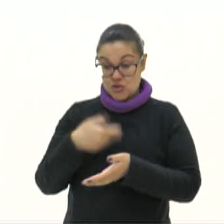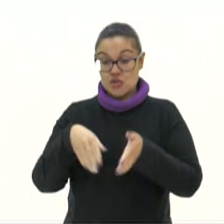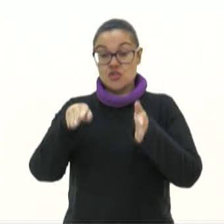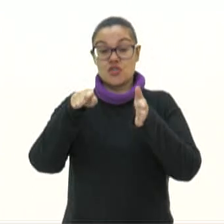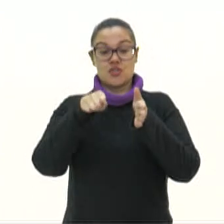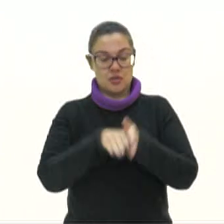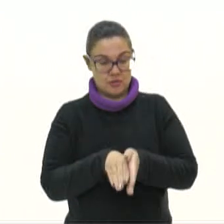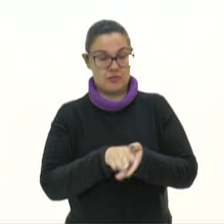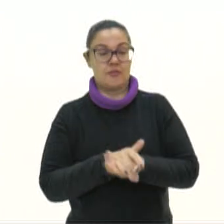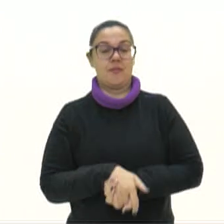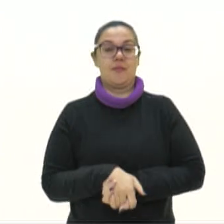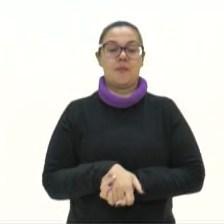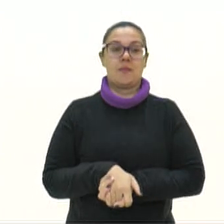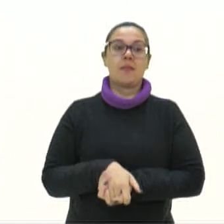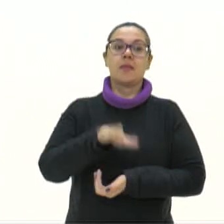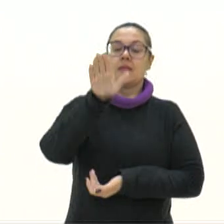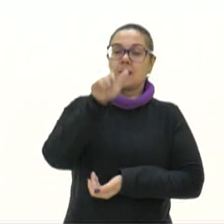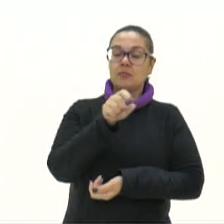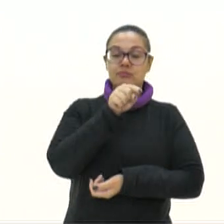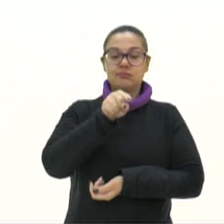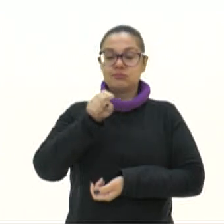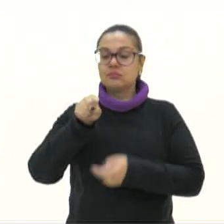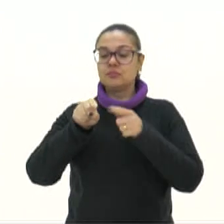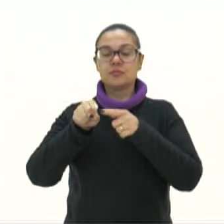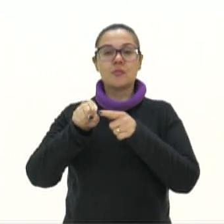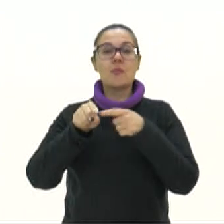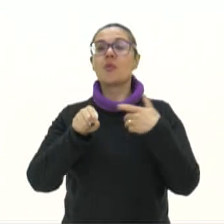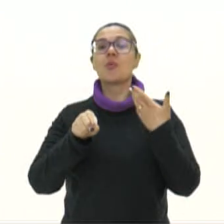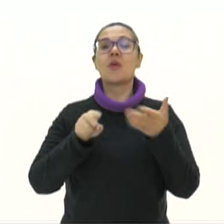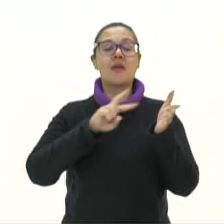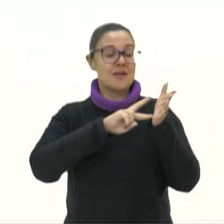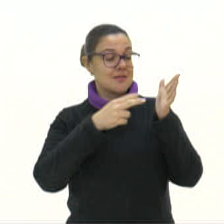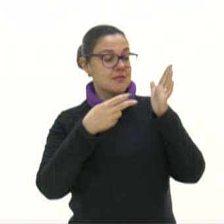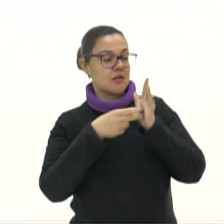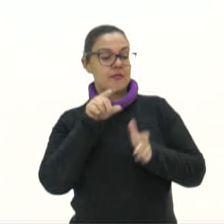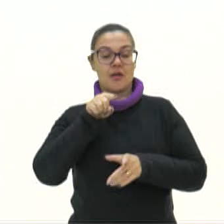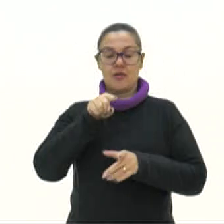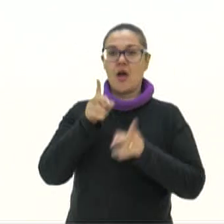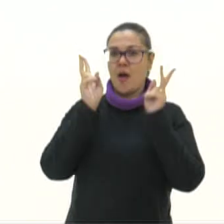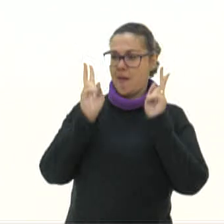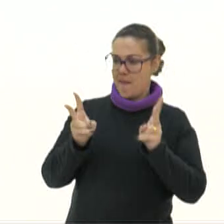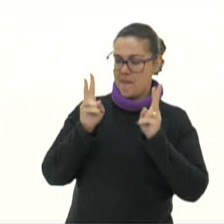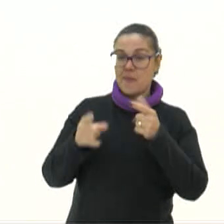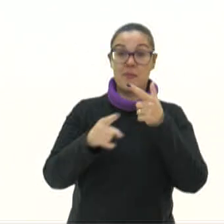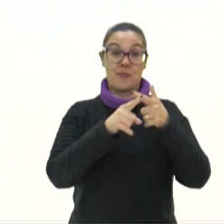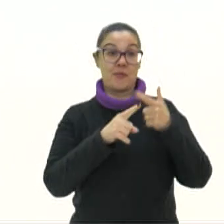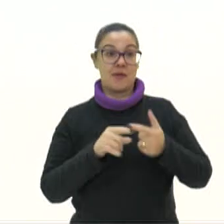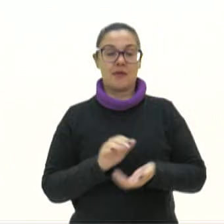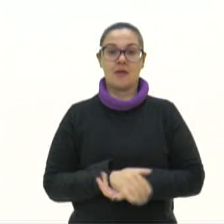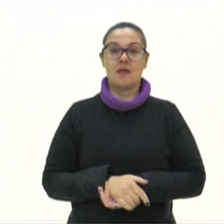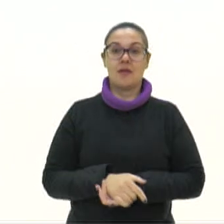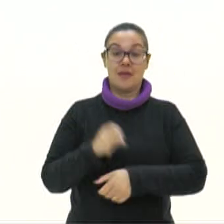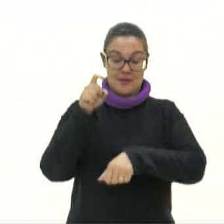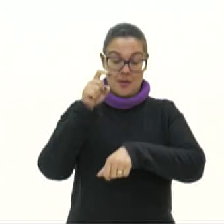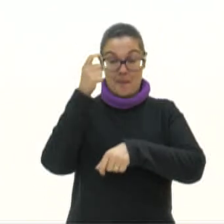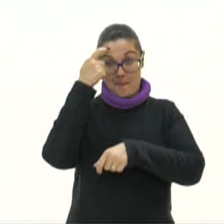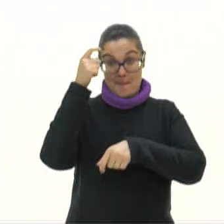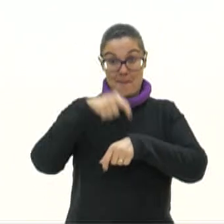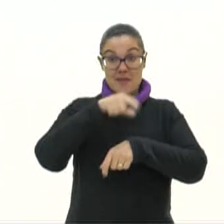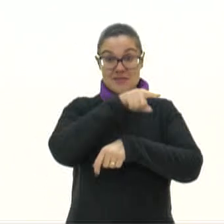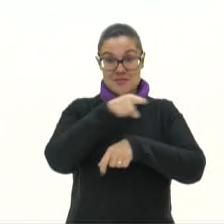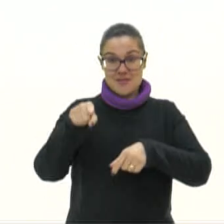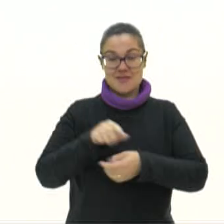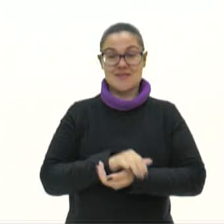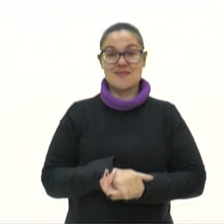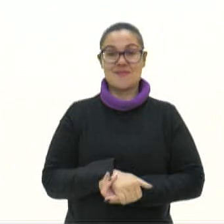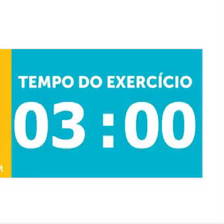Pasquim, e aí as reticências foram utilizadas nos 2 casos com a mesma finalidade. Pessoal, pensa lá, tempo